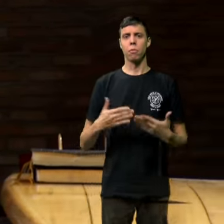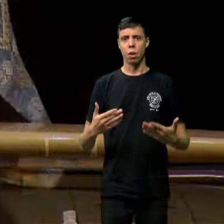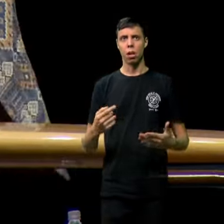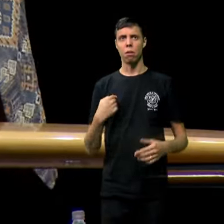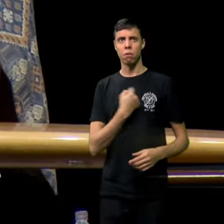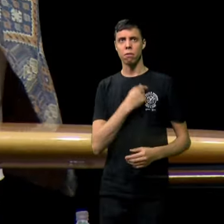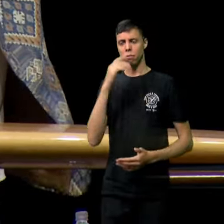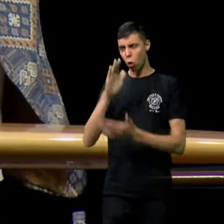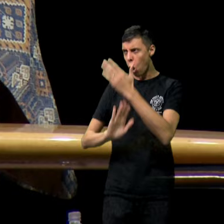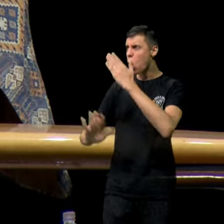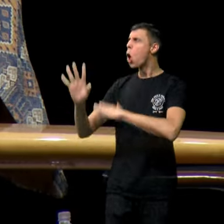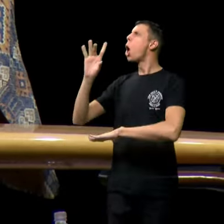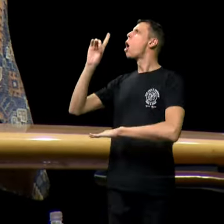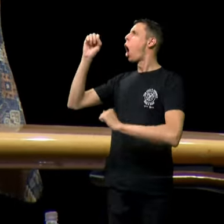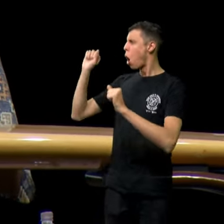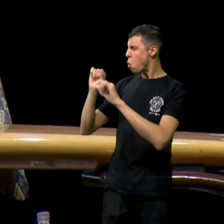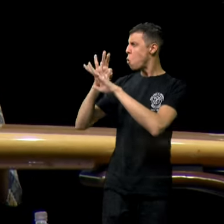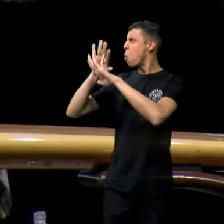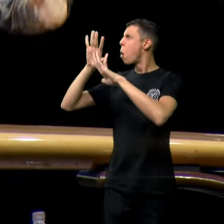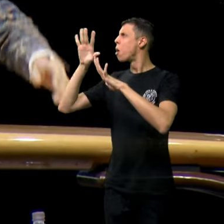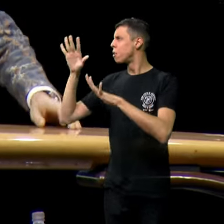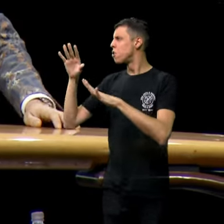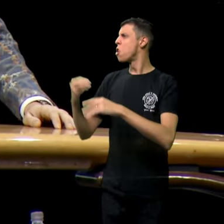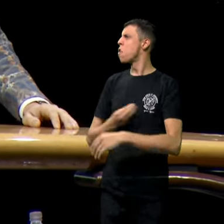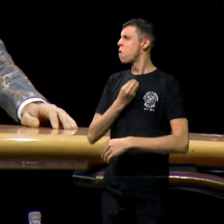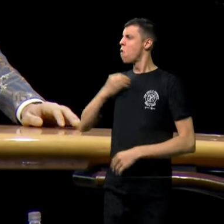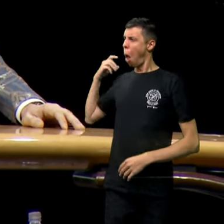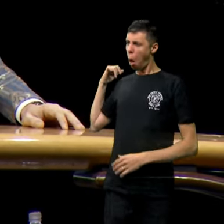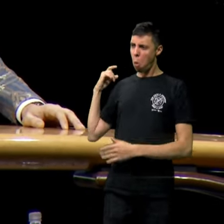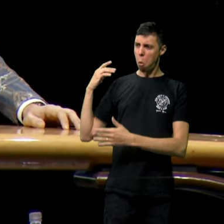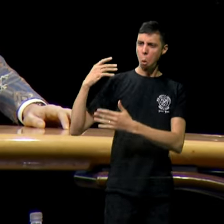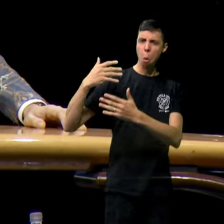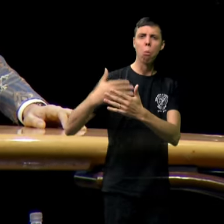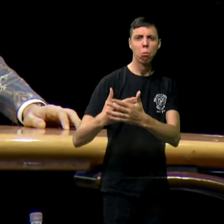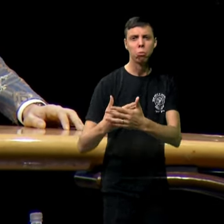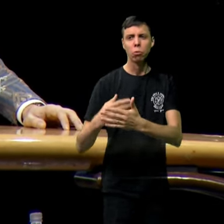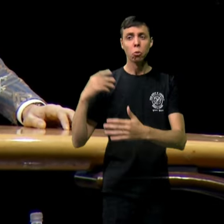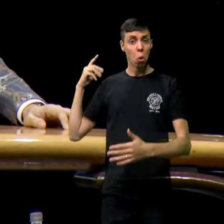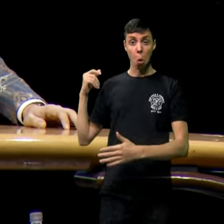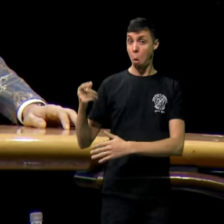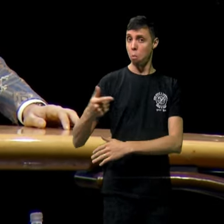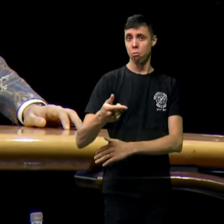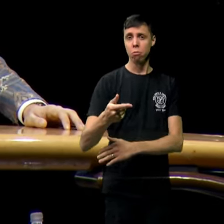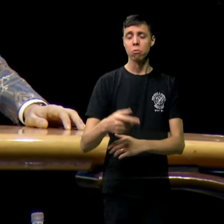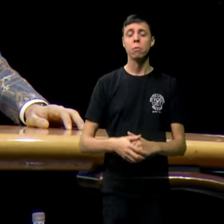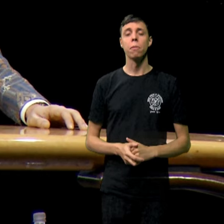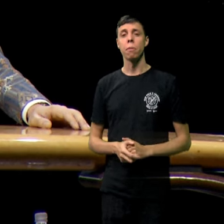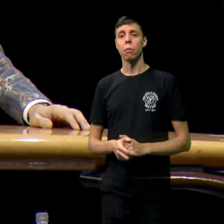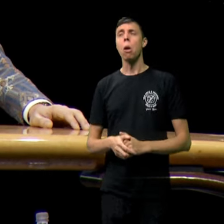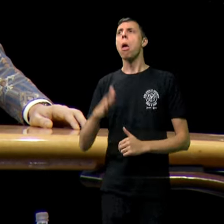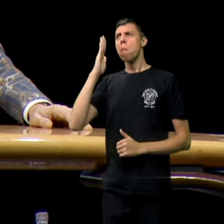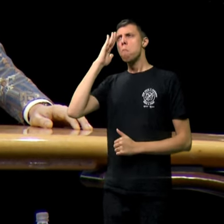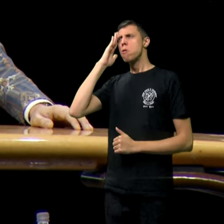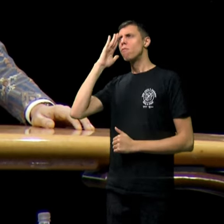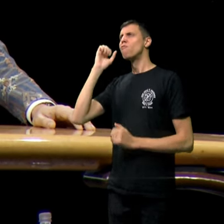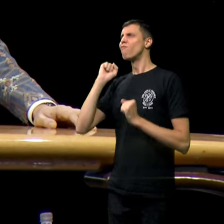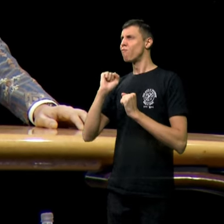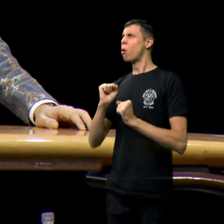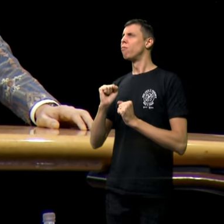a glória e a honra, aquele que vive e que existe pelo século do século. Eu posso entender isso porque